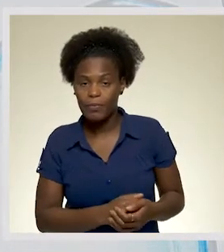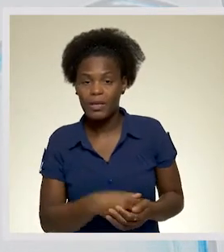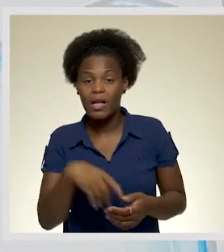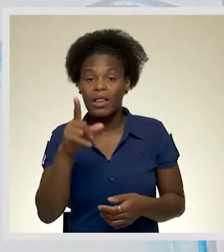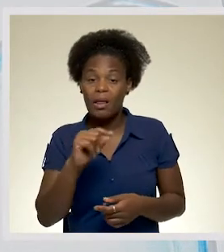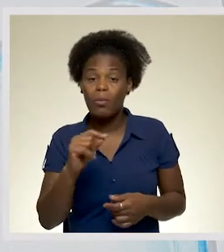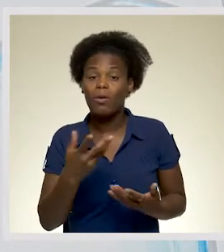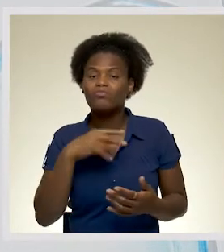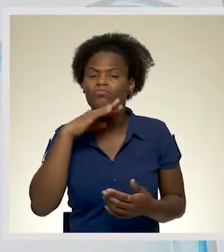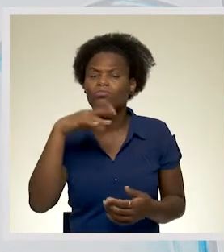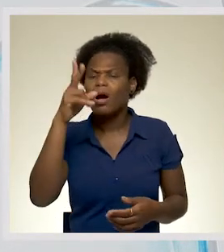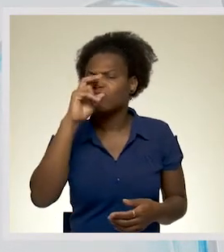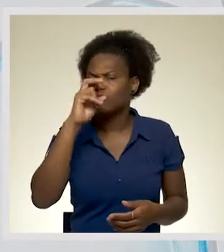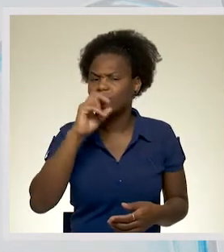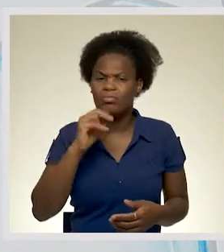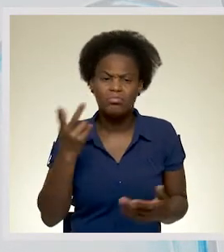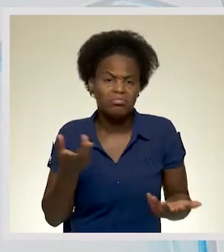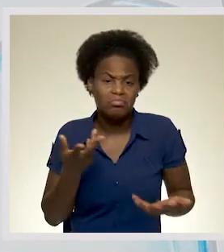quanto à poluição do ar,